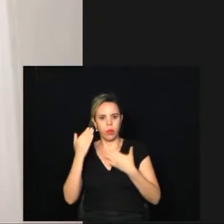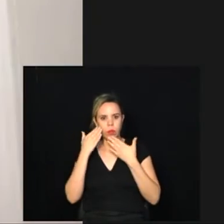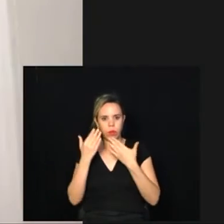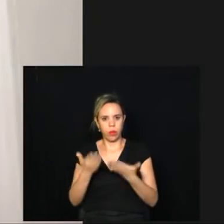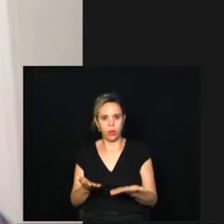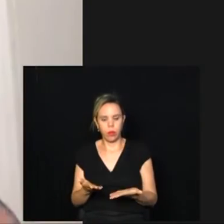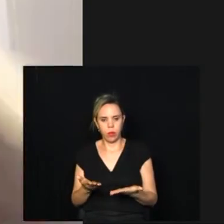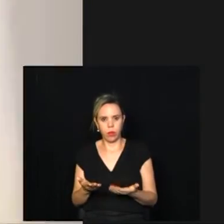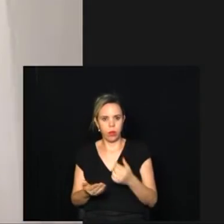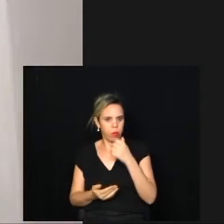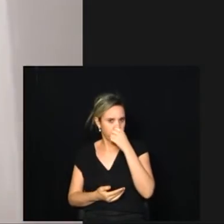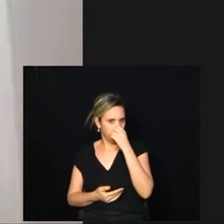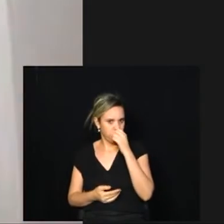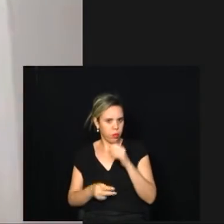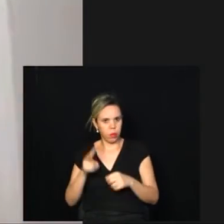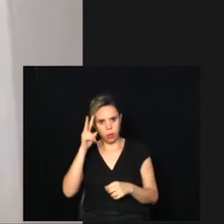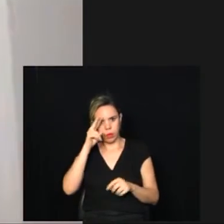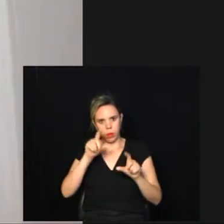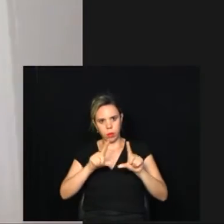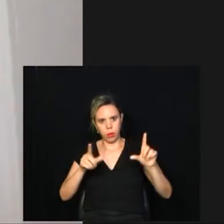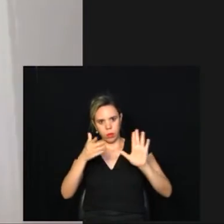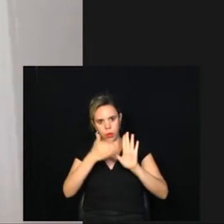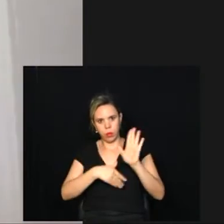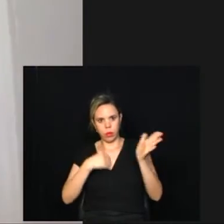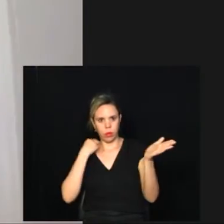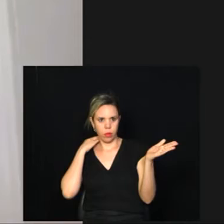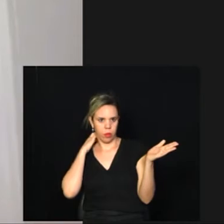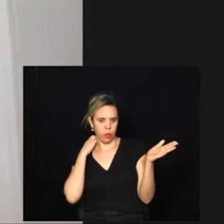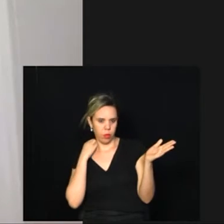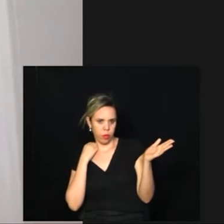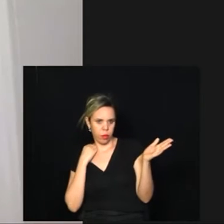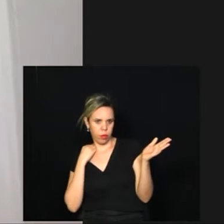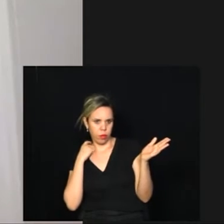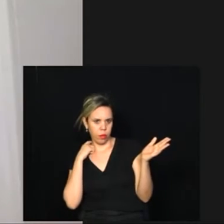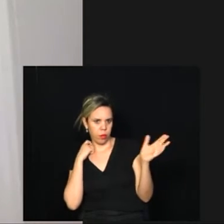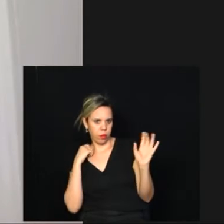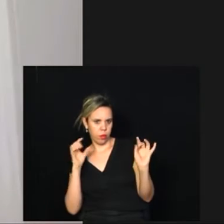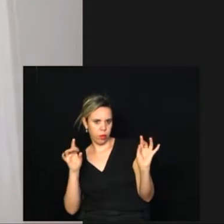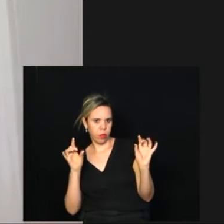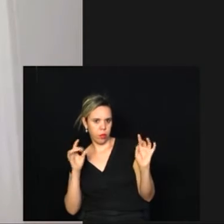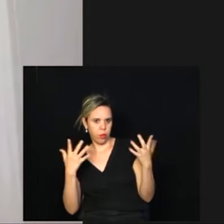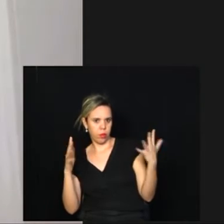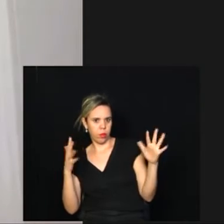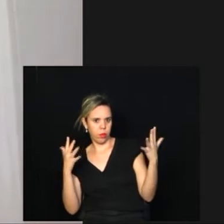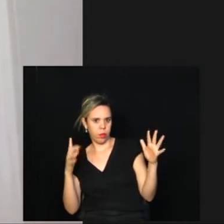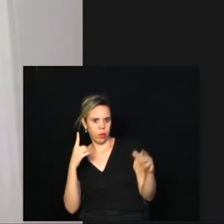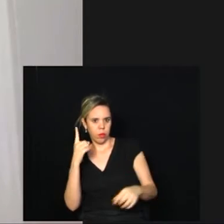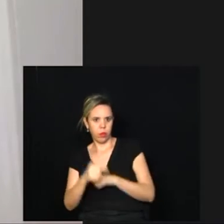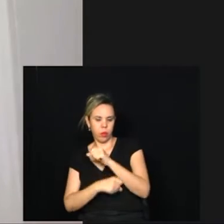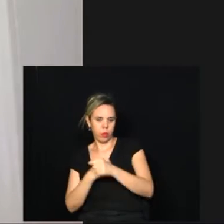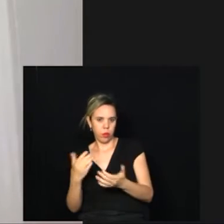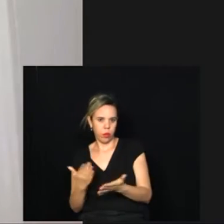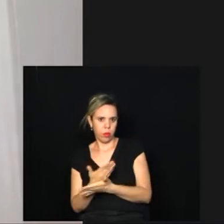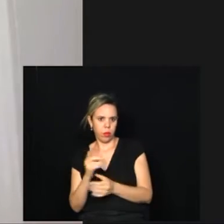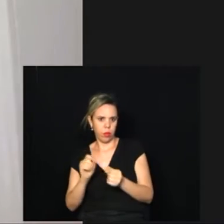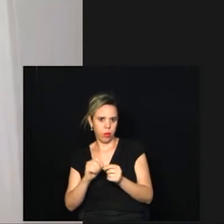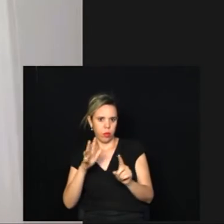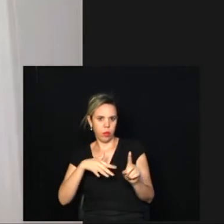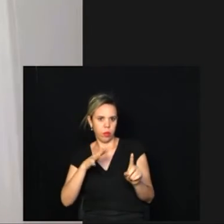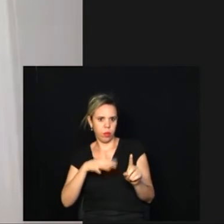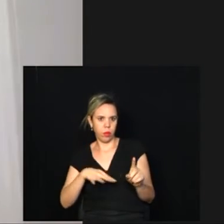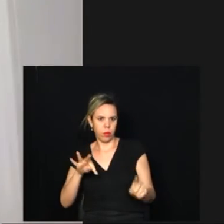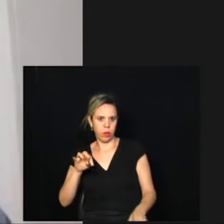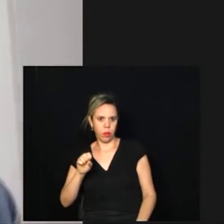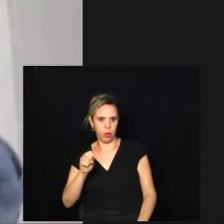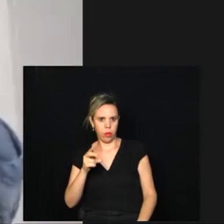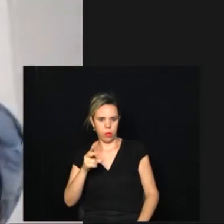obrigado, Gabriel. Deixa eu só lembrar que essa capa aqui, ó, é uma capa especial em comemoração a 1 ano do livro, onde eu fiz uma homenagem para o